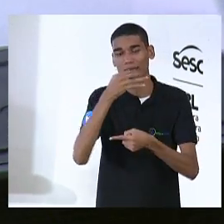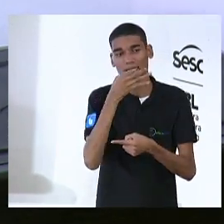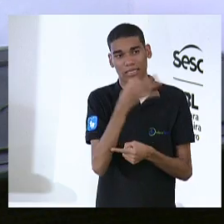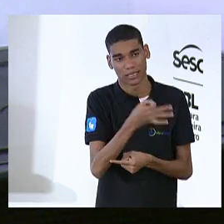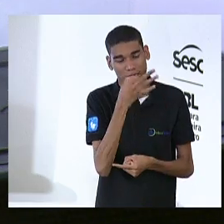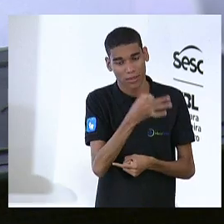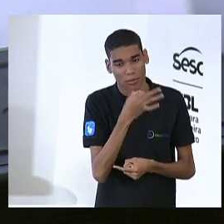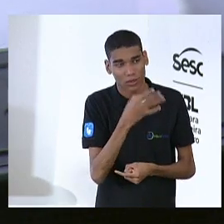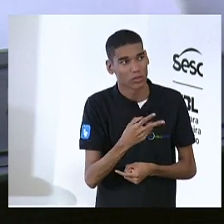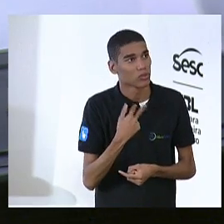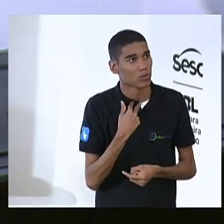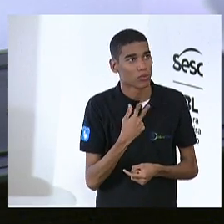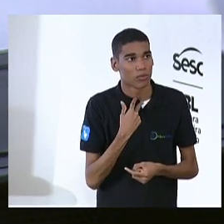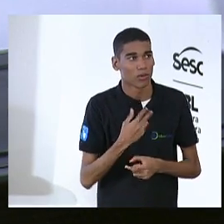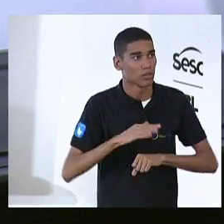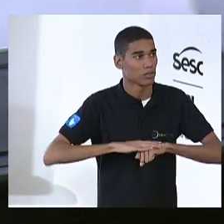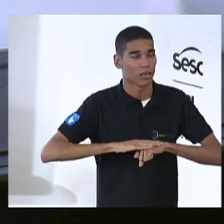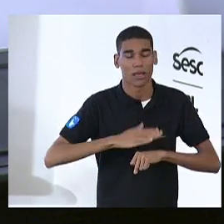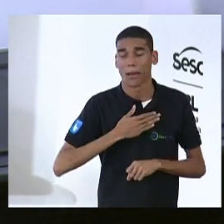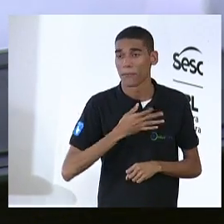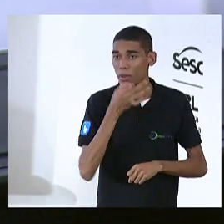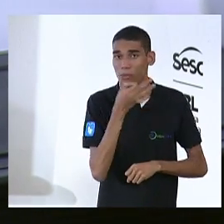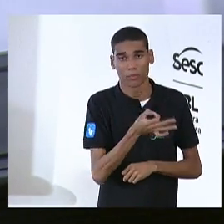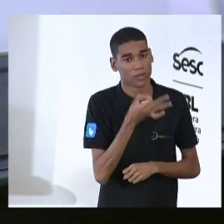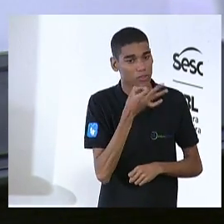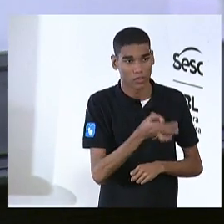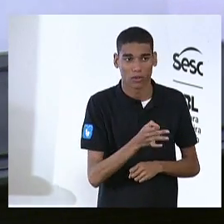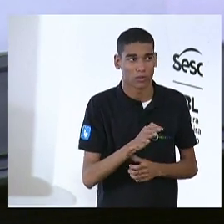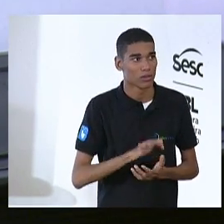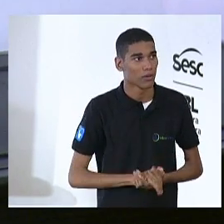você. Ou é minha opinião, não quero saber a sua.